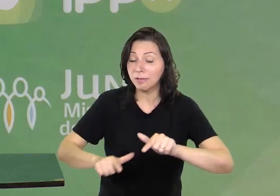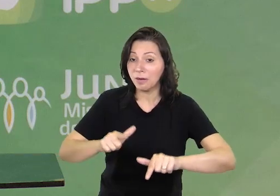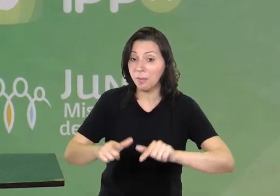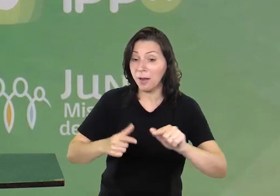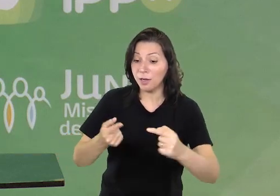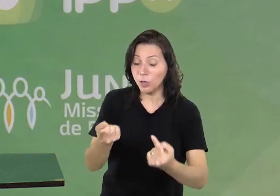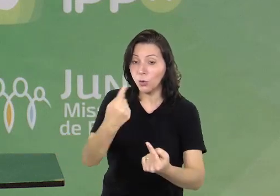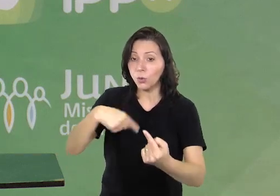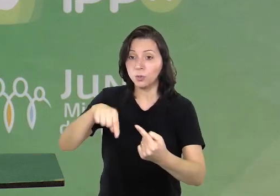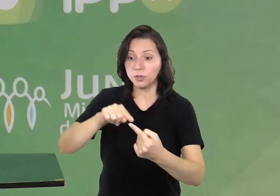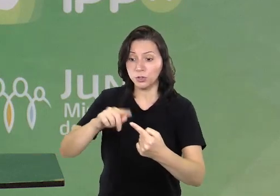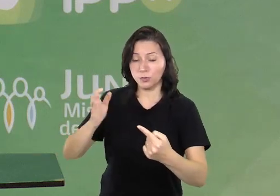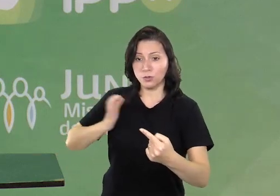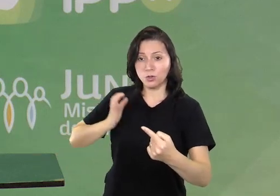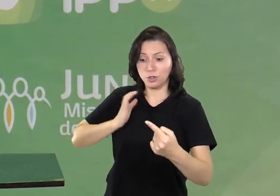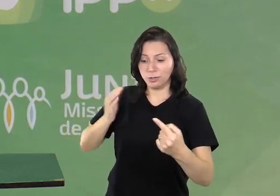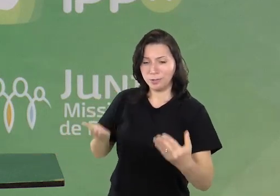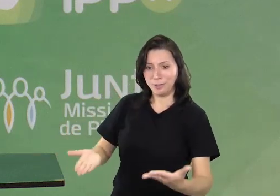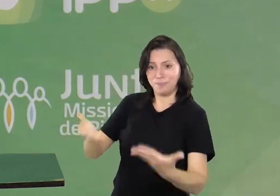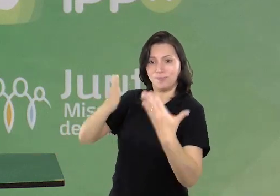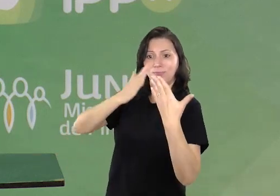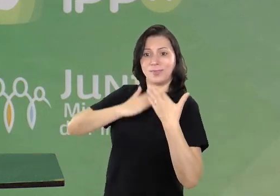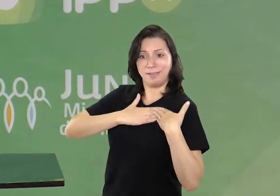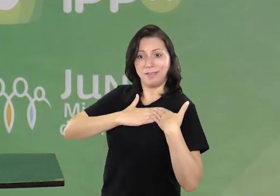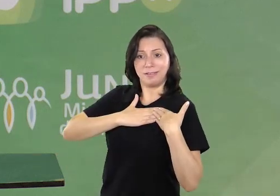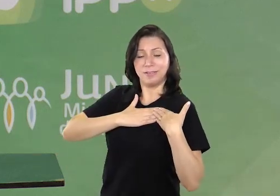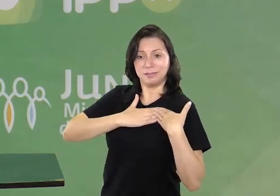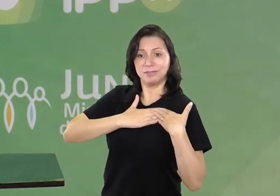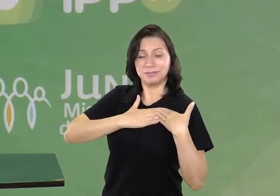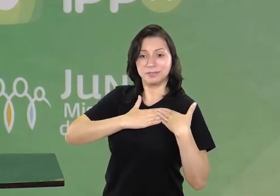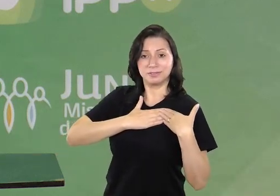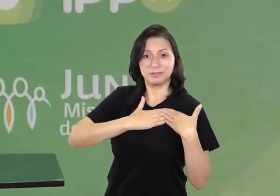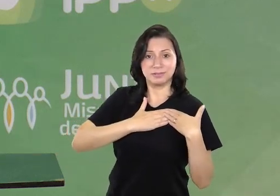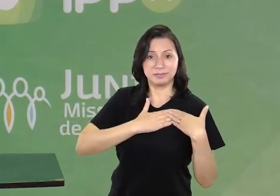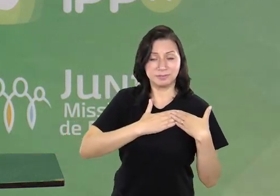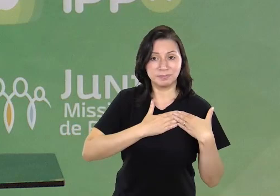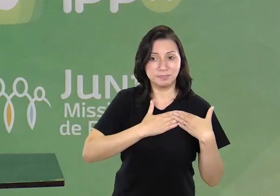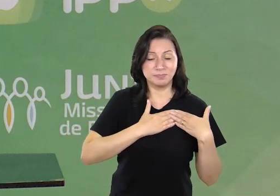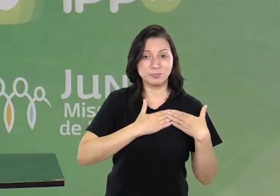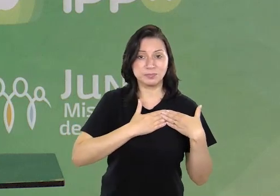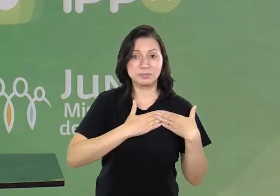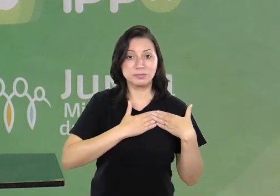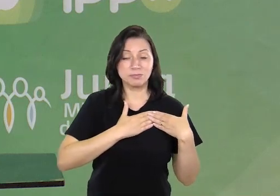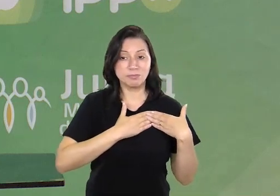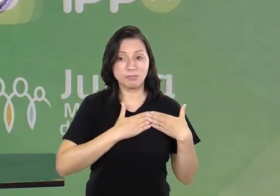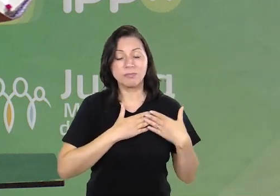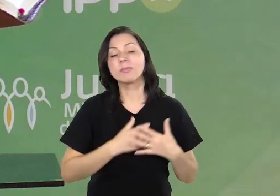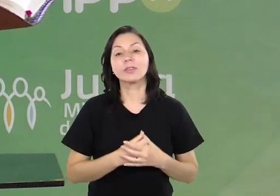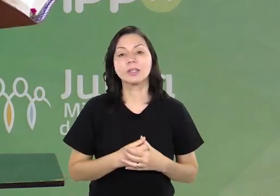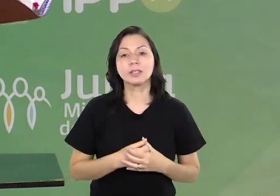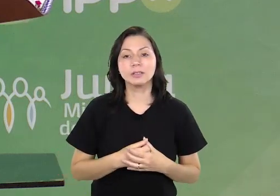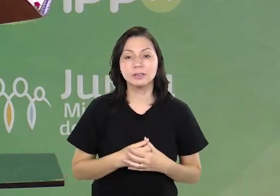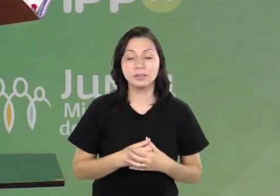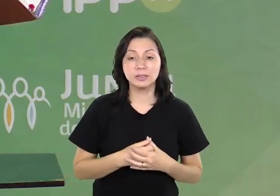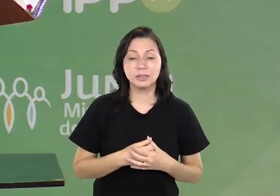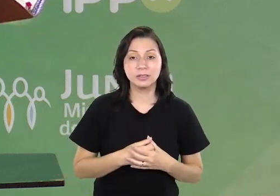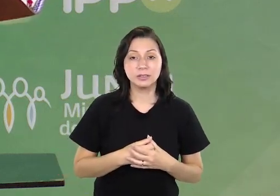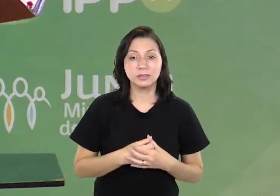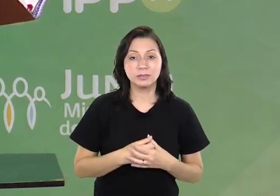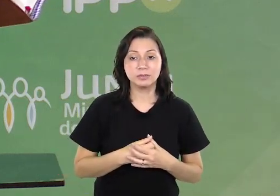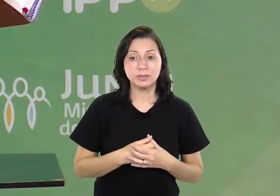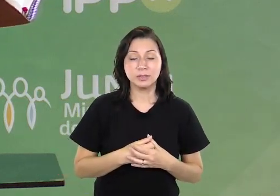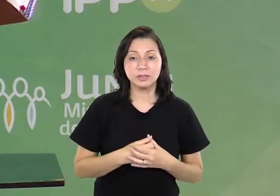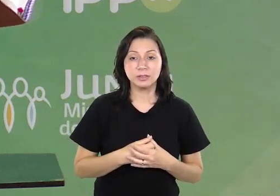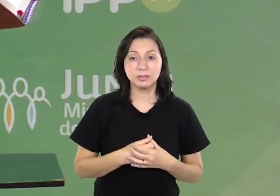você vai perceber que todo luxo toda a ponta toda glória todo falso do governo de Salomão do seu palácio